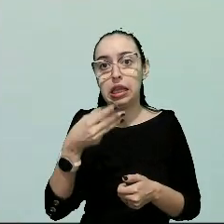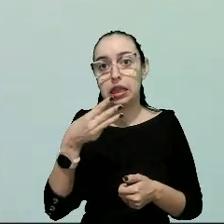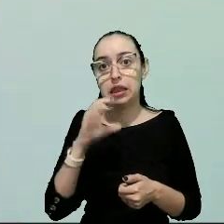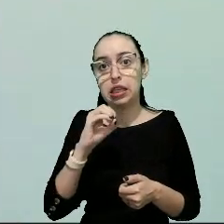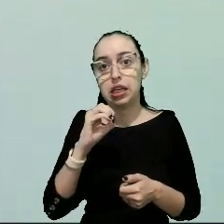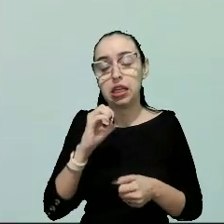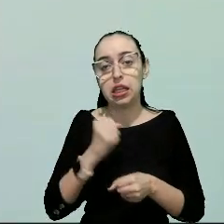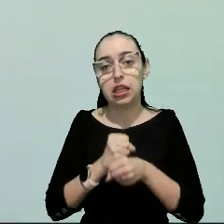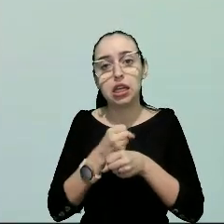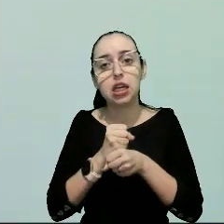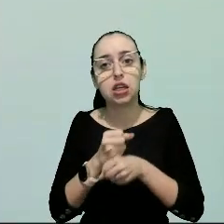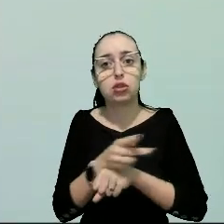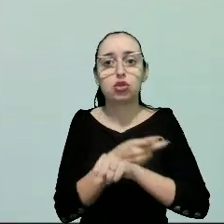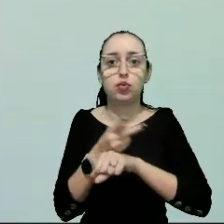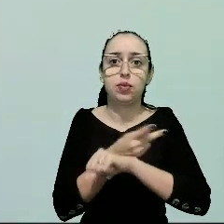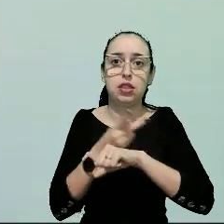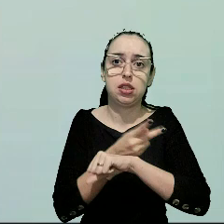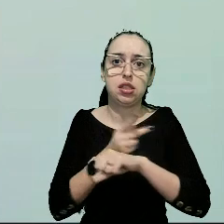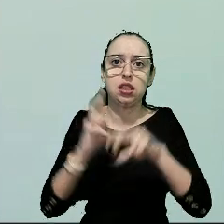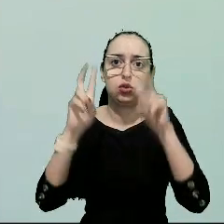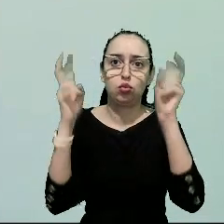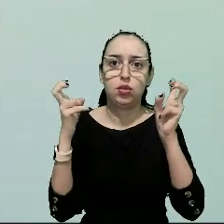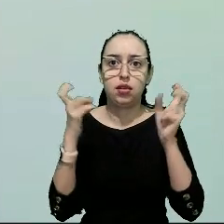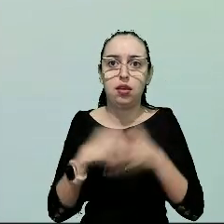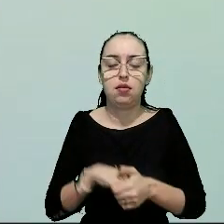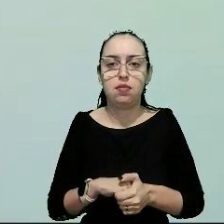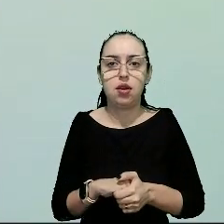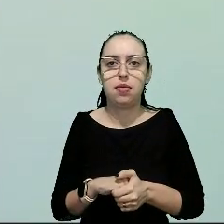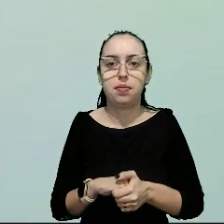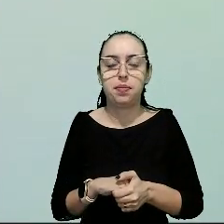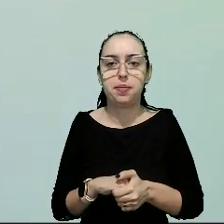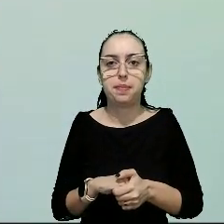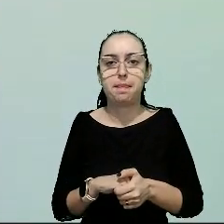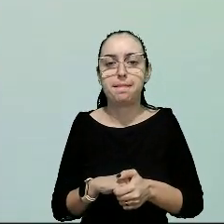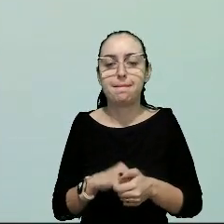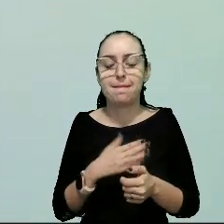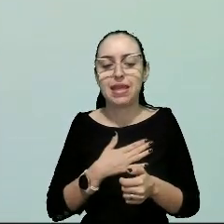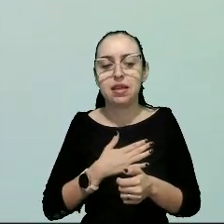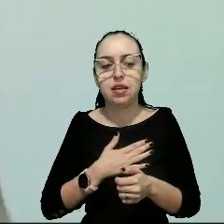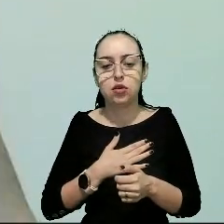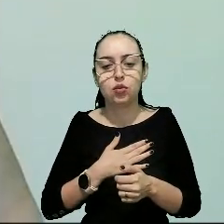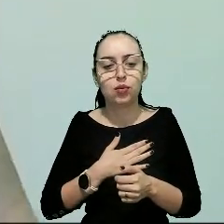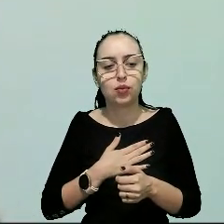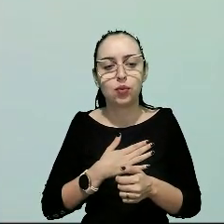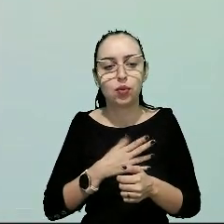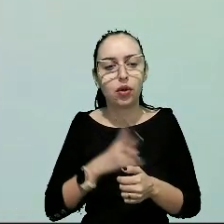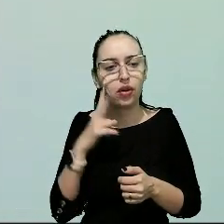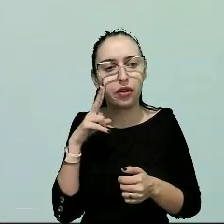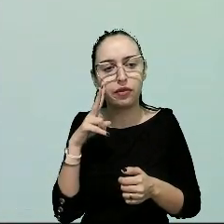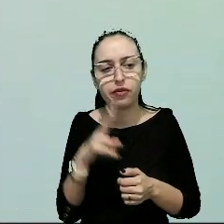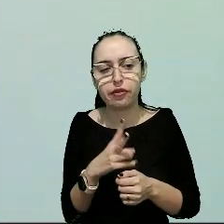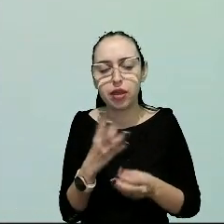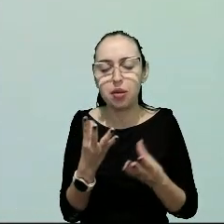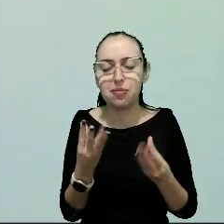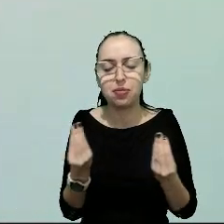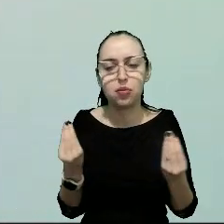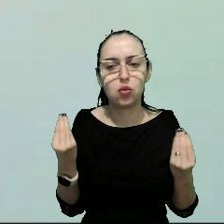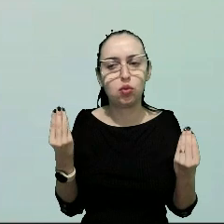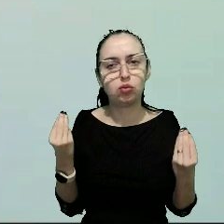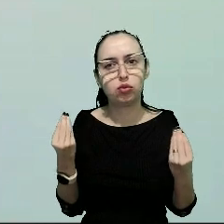Nesses 30 anos que eu venho pesquisando esse tema, eu me inspirei